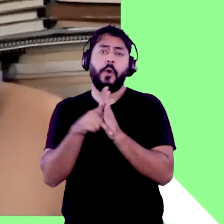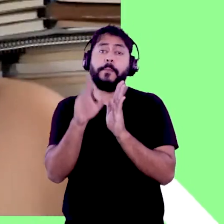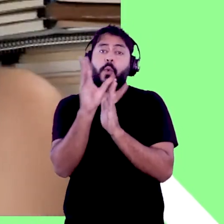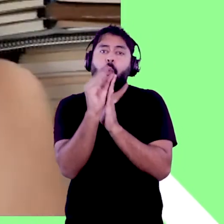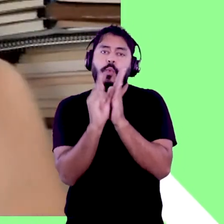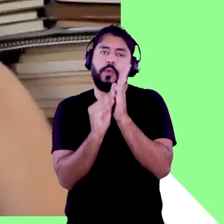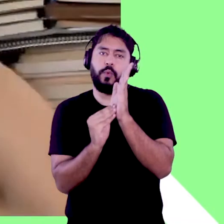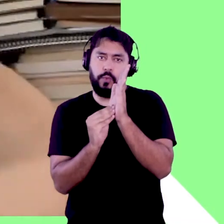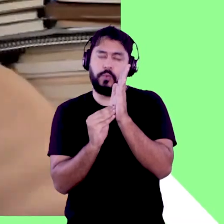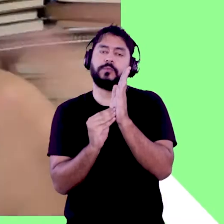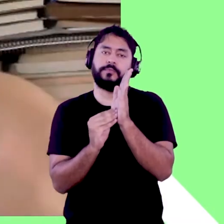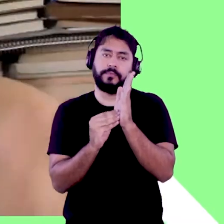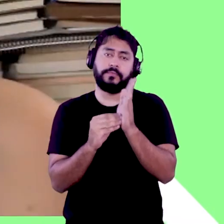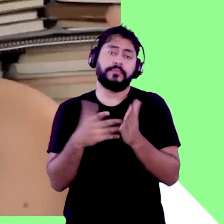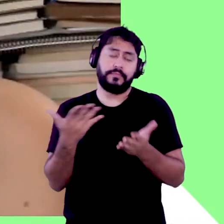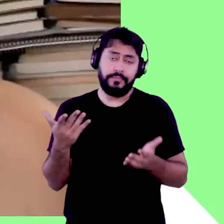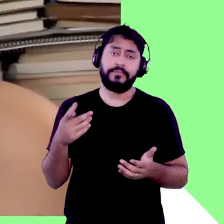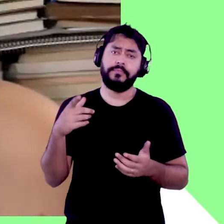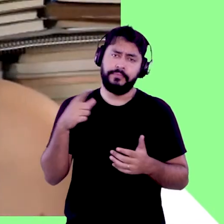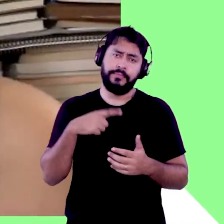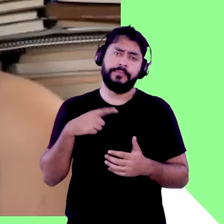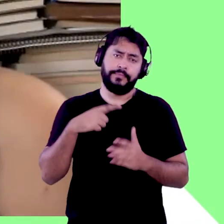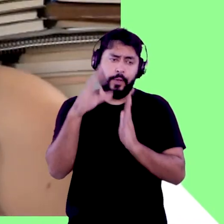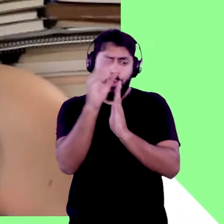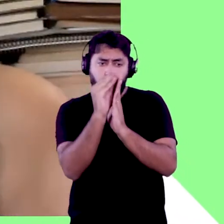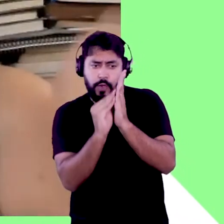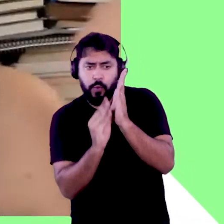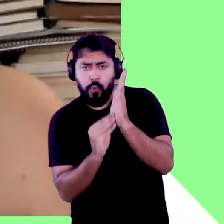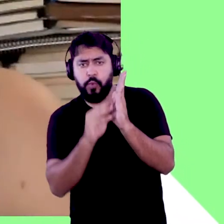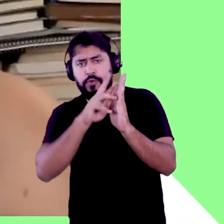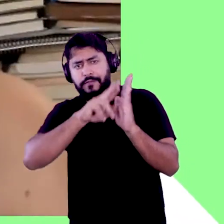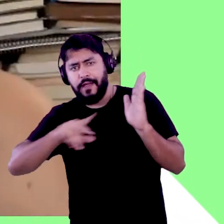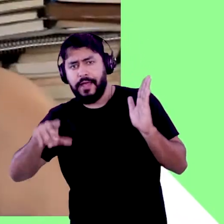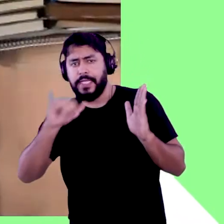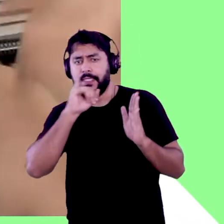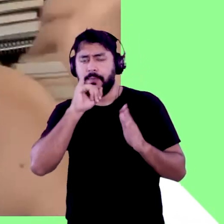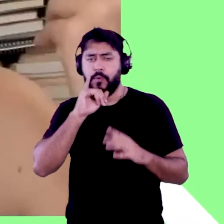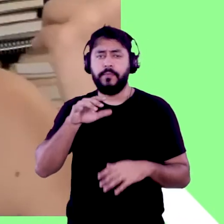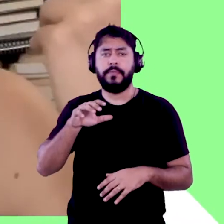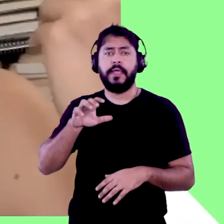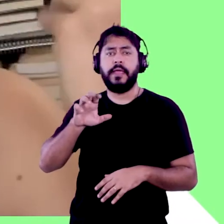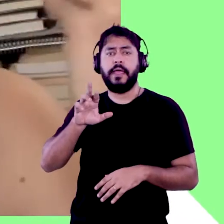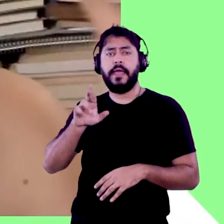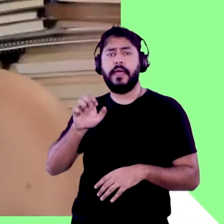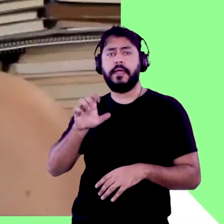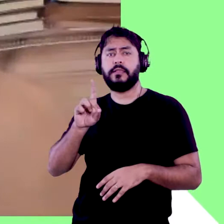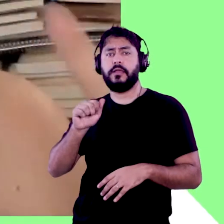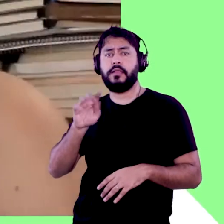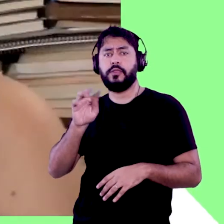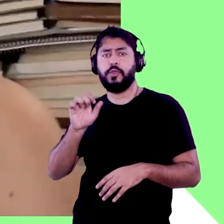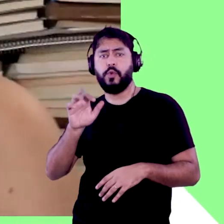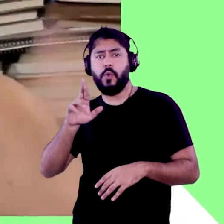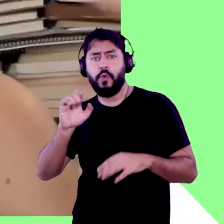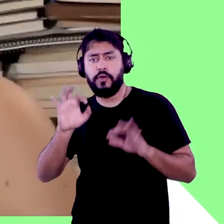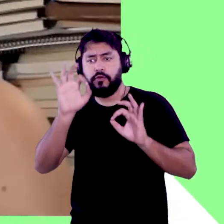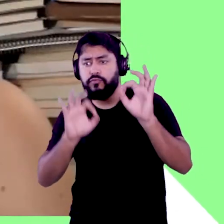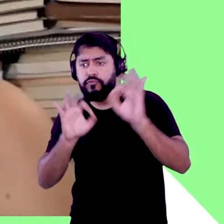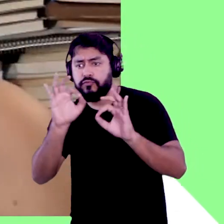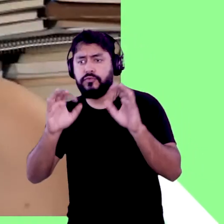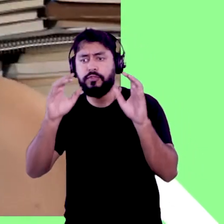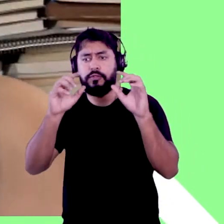conteúdo, né? Que é todo o time aí de conteúdo. Então, redatores, pessoal também de branding